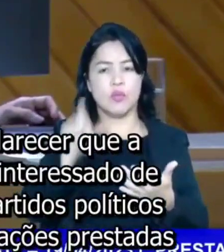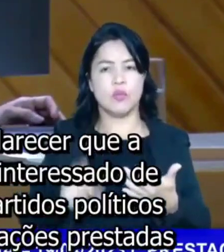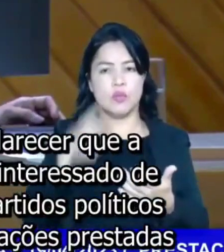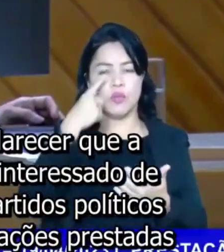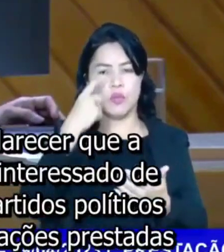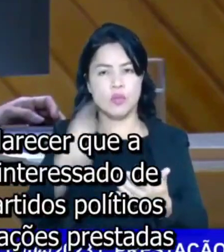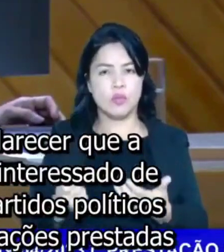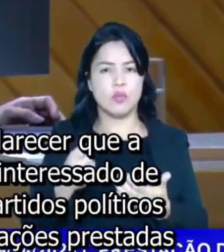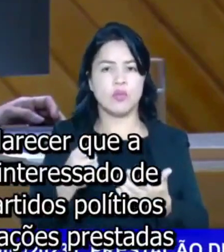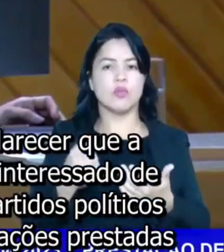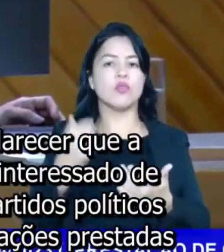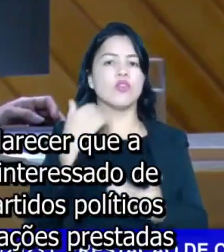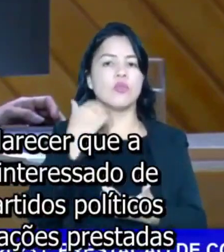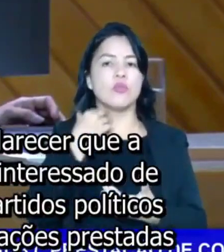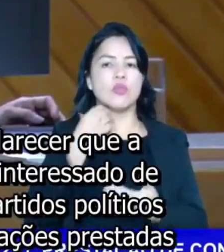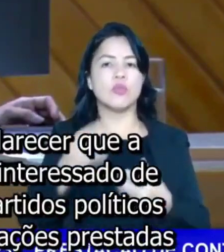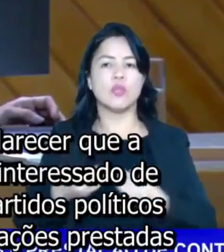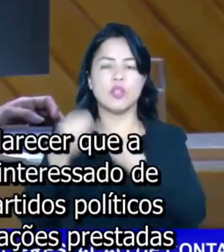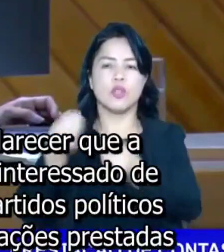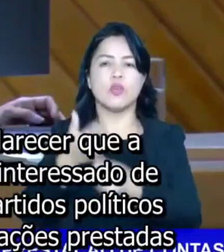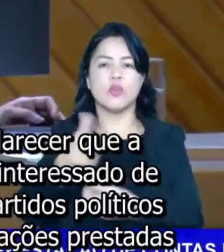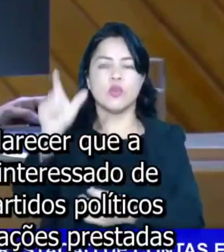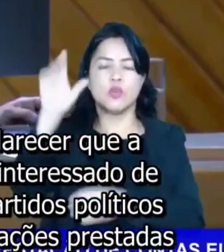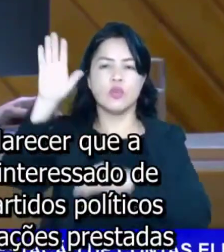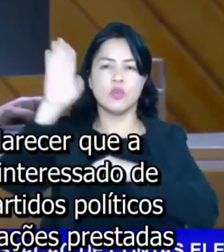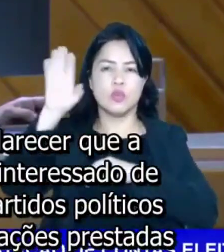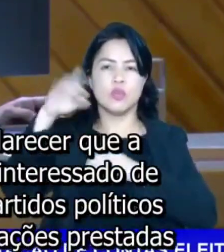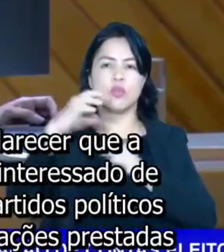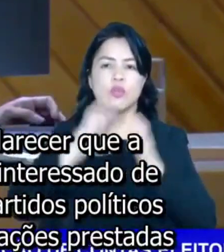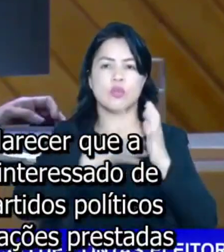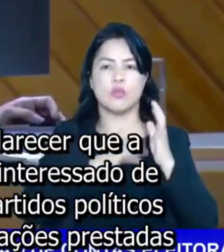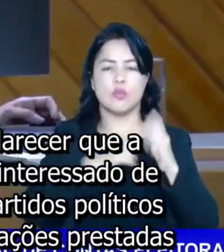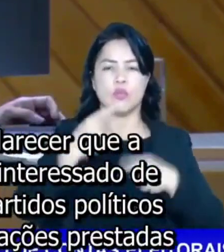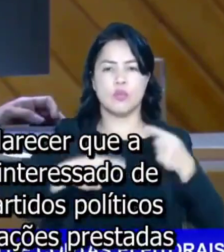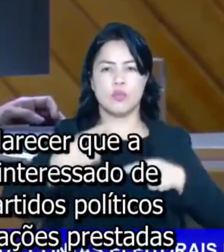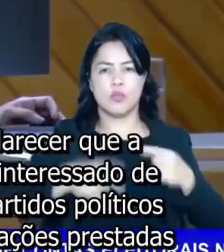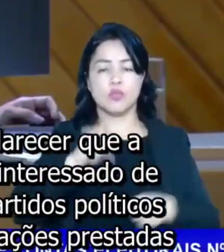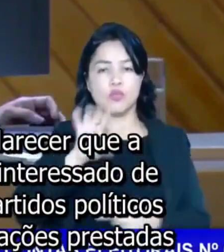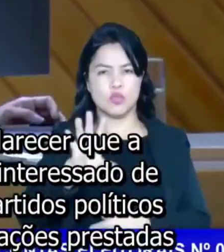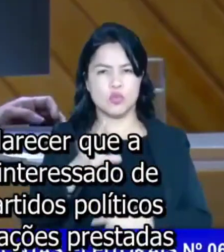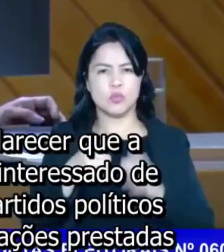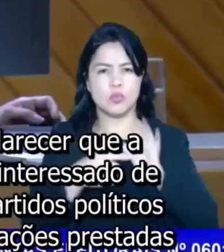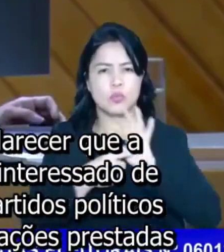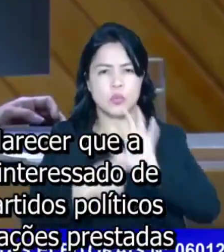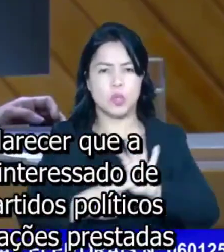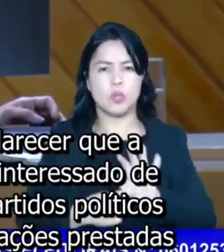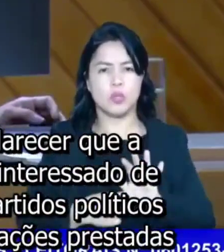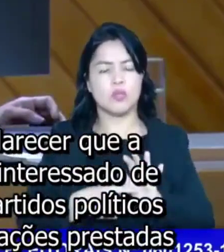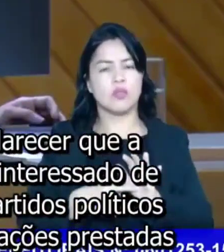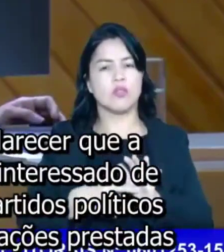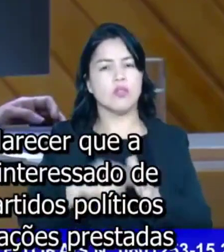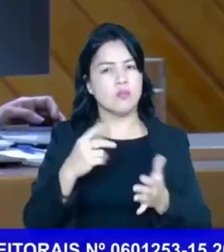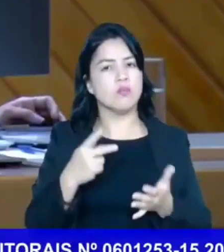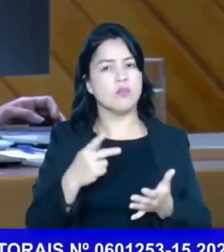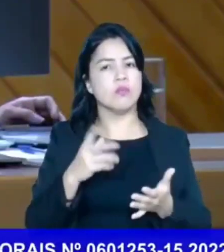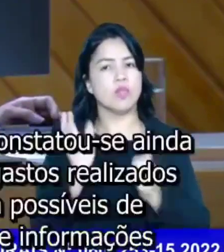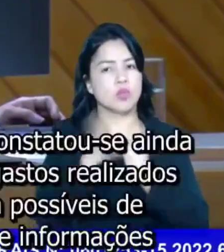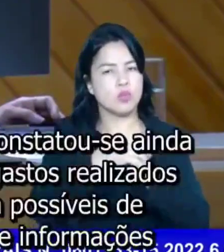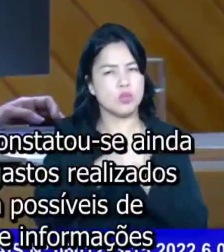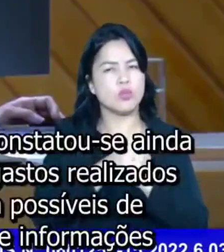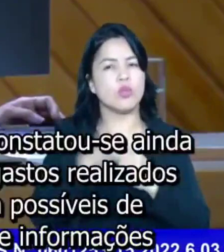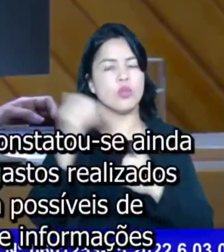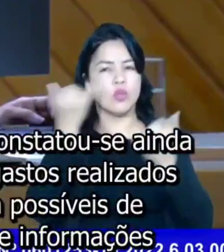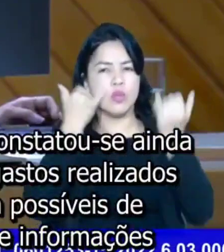de transferências realizadas para outros candidatos ou partidos políticos não somente compromete a confiabilidade das informações prestadas,